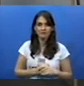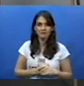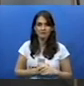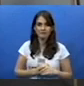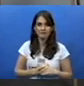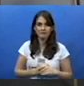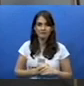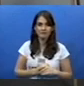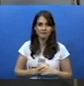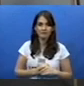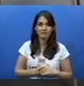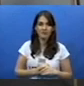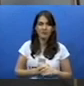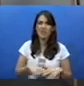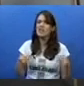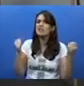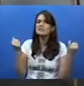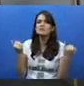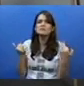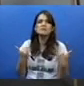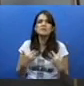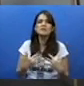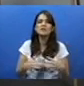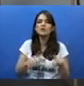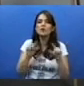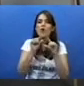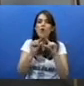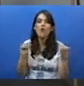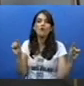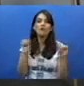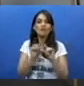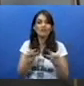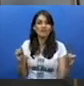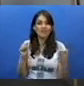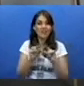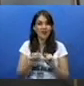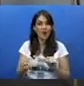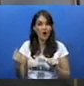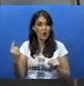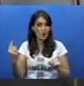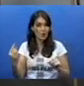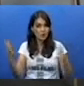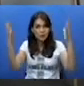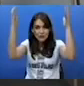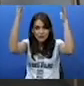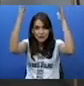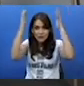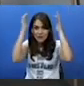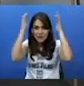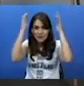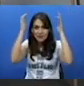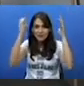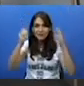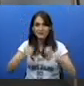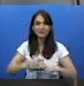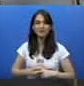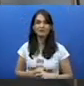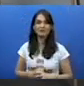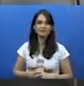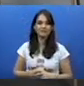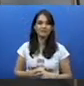circunflexo. Explique o verso. Um chapéu bem em cima de você. É o que